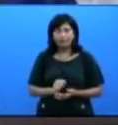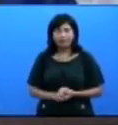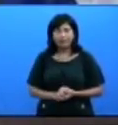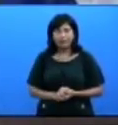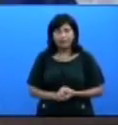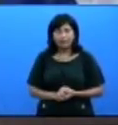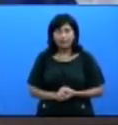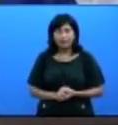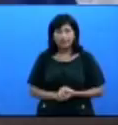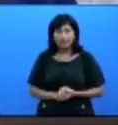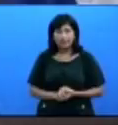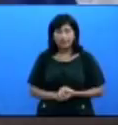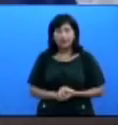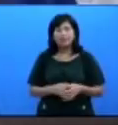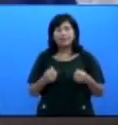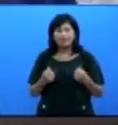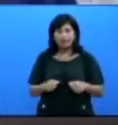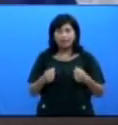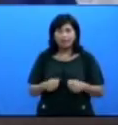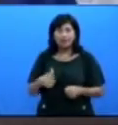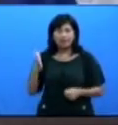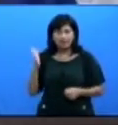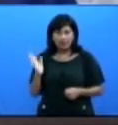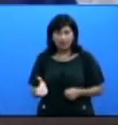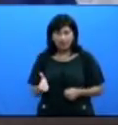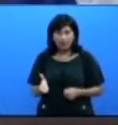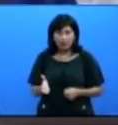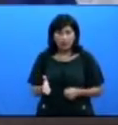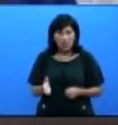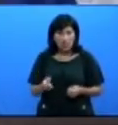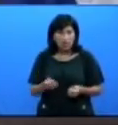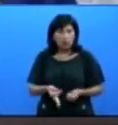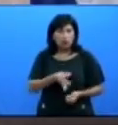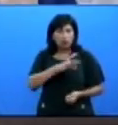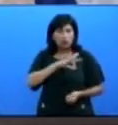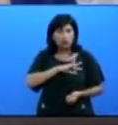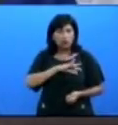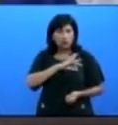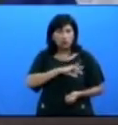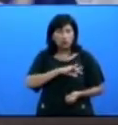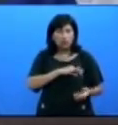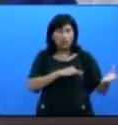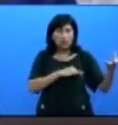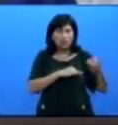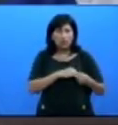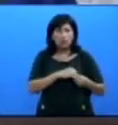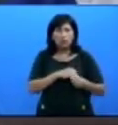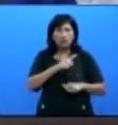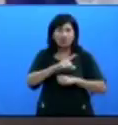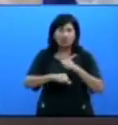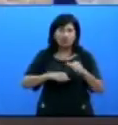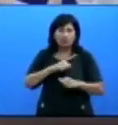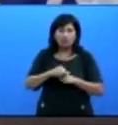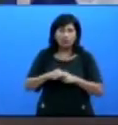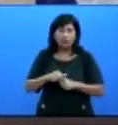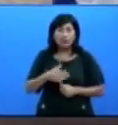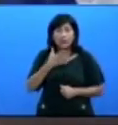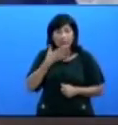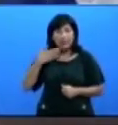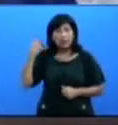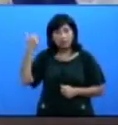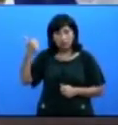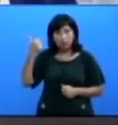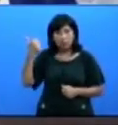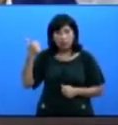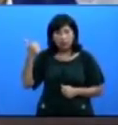funcional, especialmente dos nossos ASGs. Então, acho que chegou o momento em que não dá mais. Né? Chegou o momento, e por